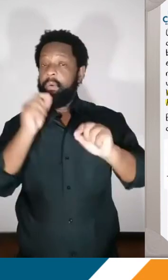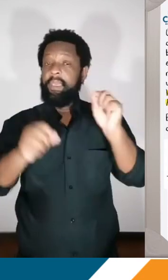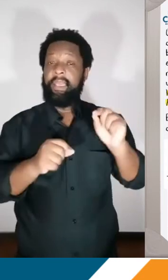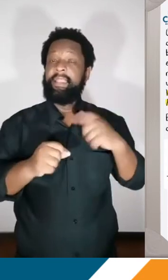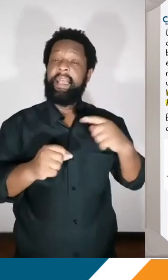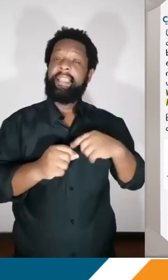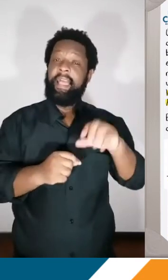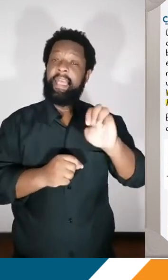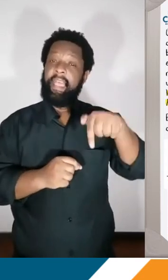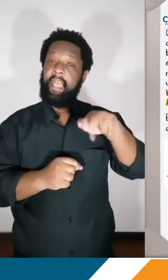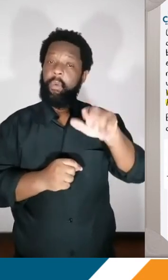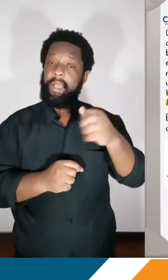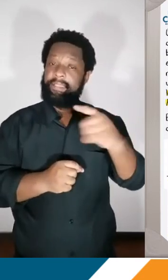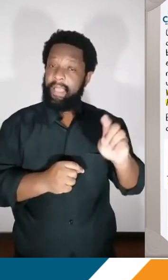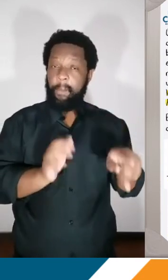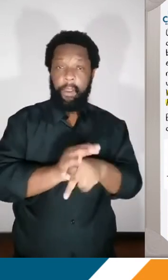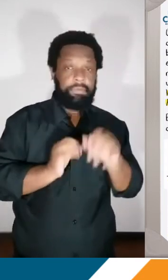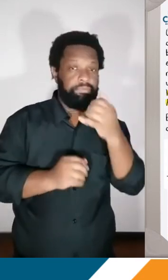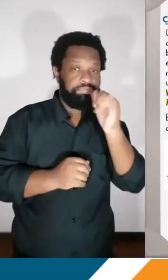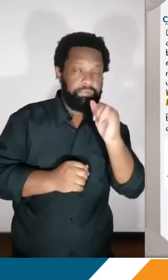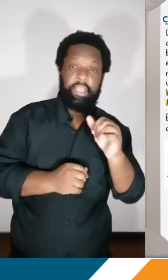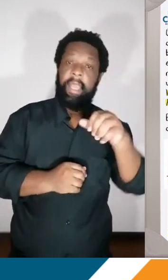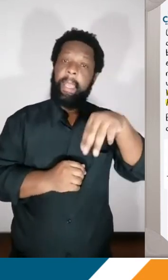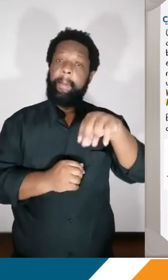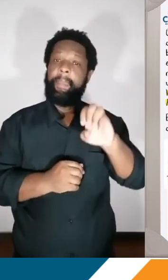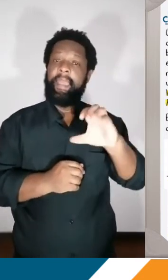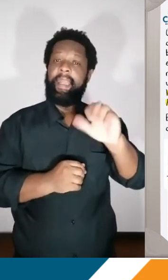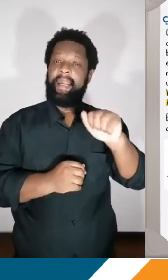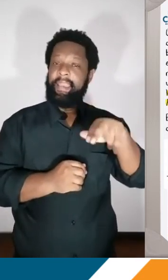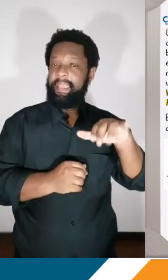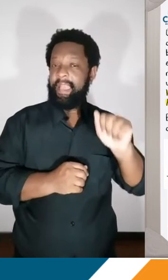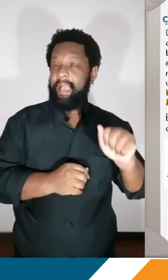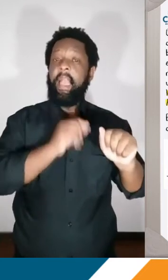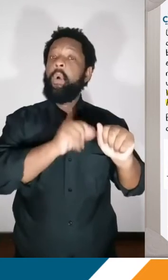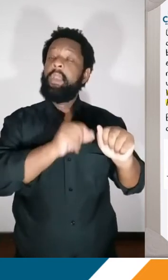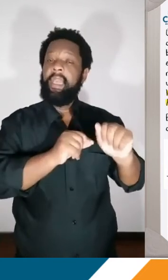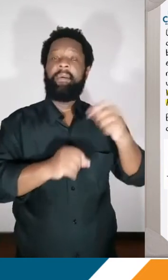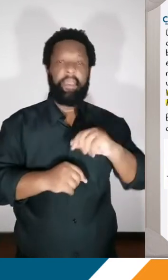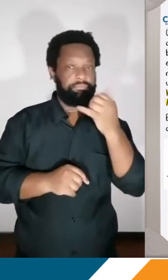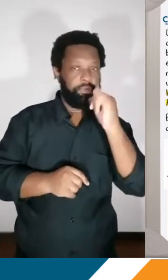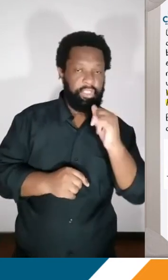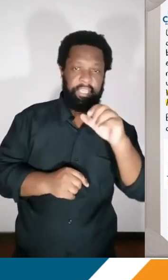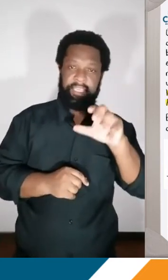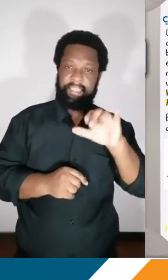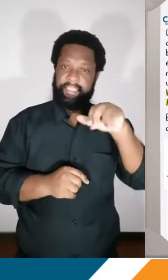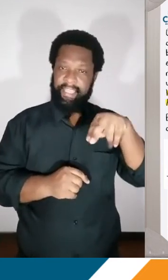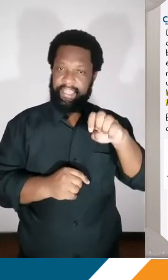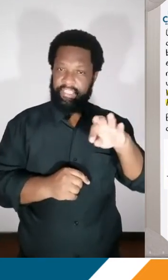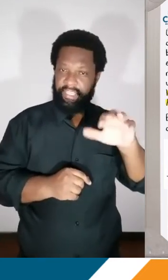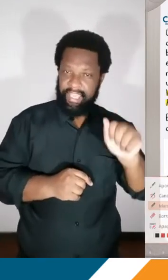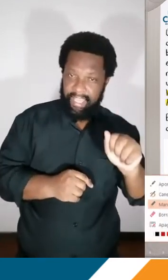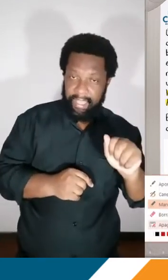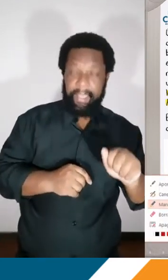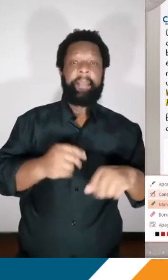lembrar das equações de energia mecânica. Lembrando que a energia mecânica é a energia cinética, é a energia